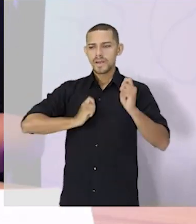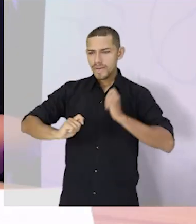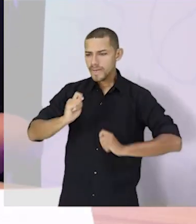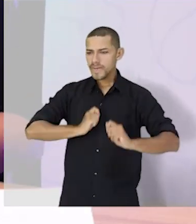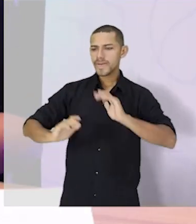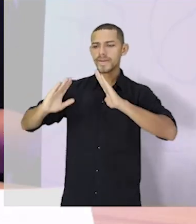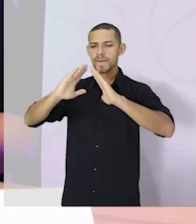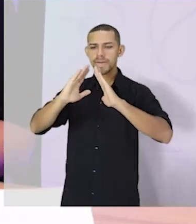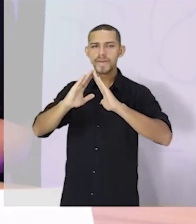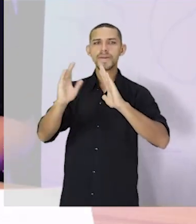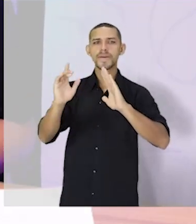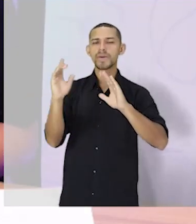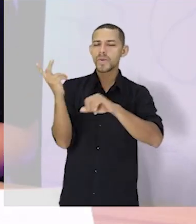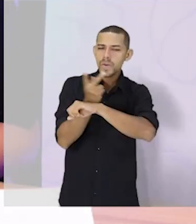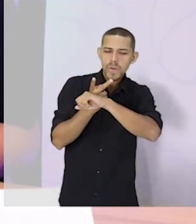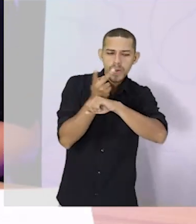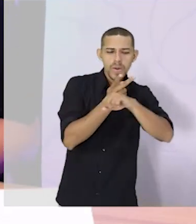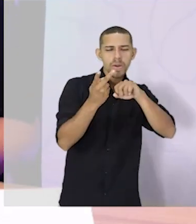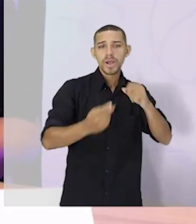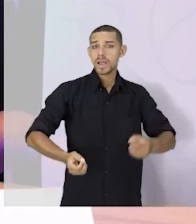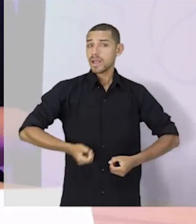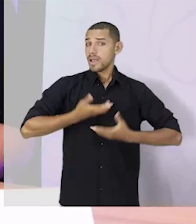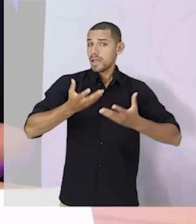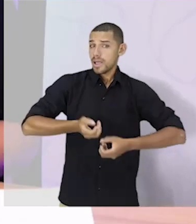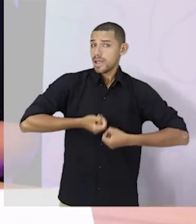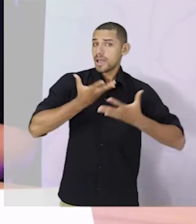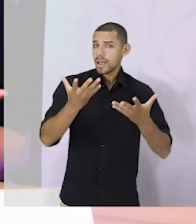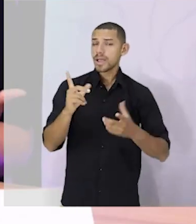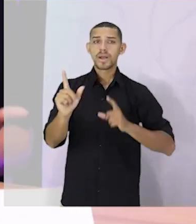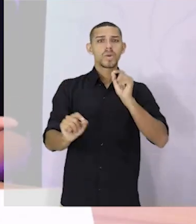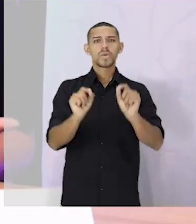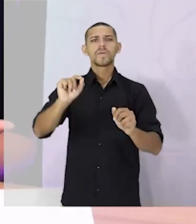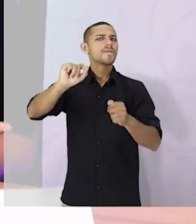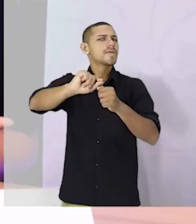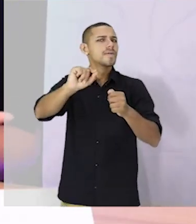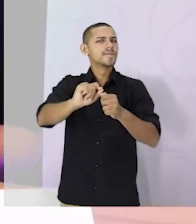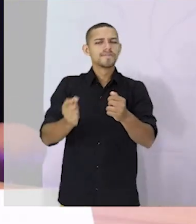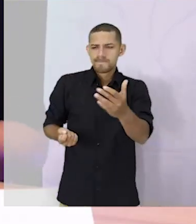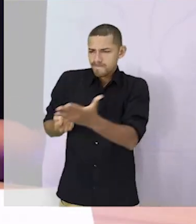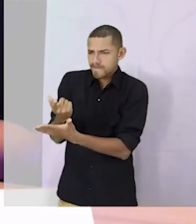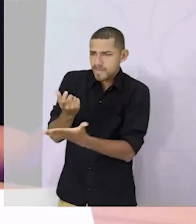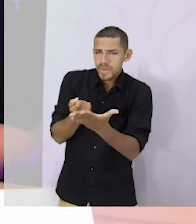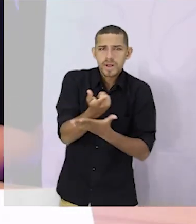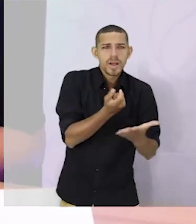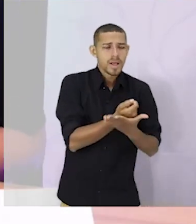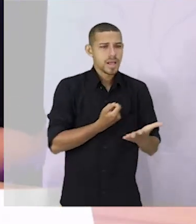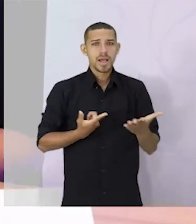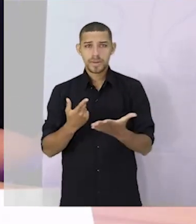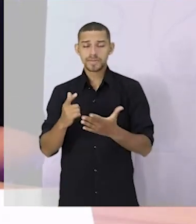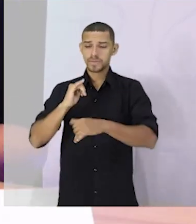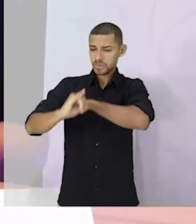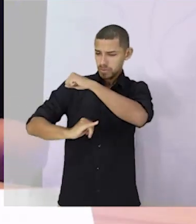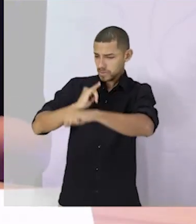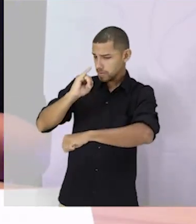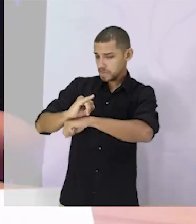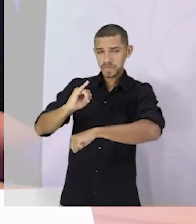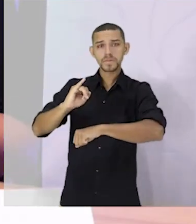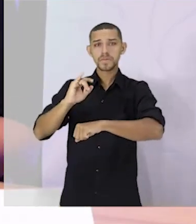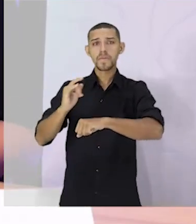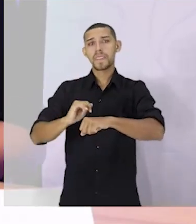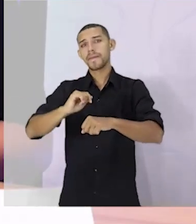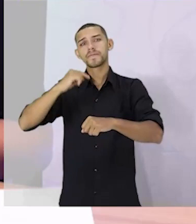e elas buscavam formas de extravasar. E o que elas faziam? Elas consumiam. Elas compravam na internet, elas